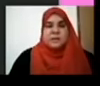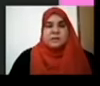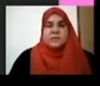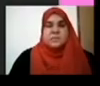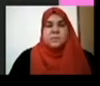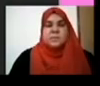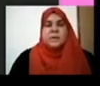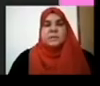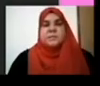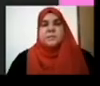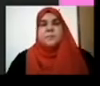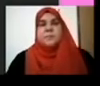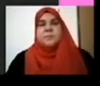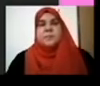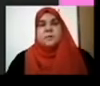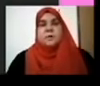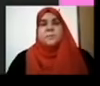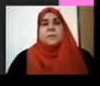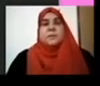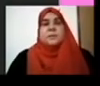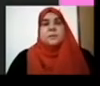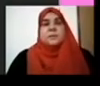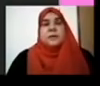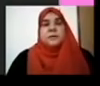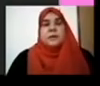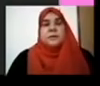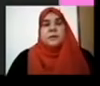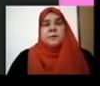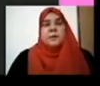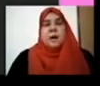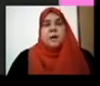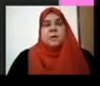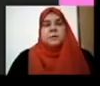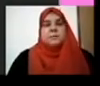né, que são postadas pelo professor, e até a próxima aula.